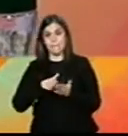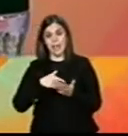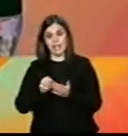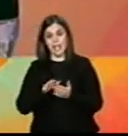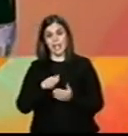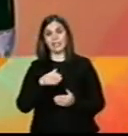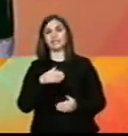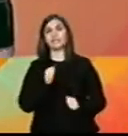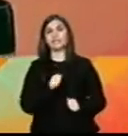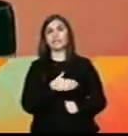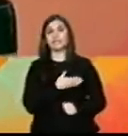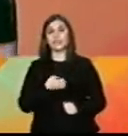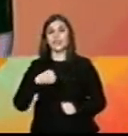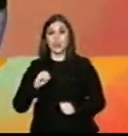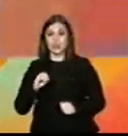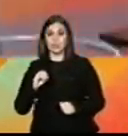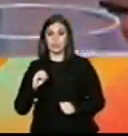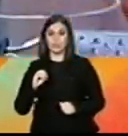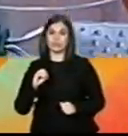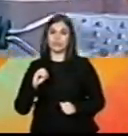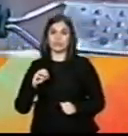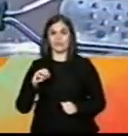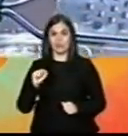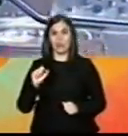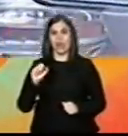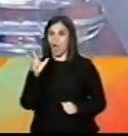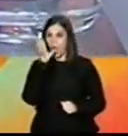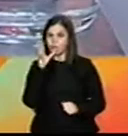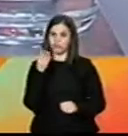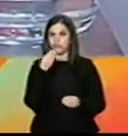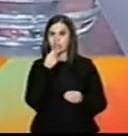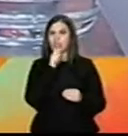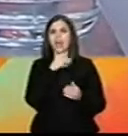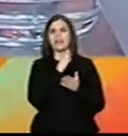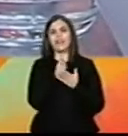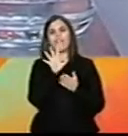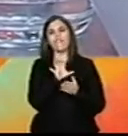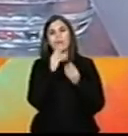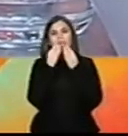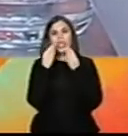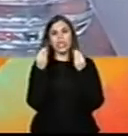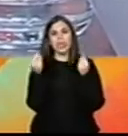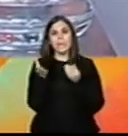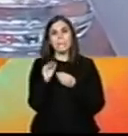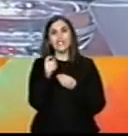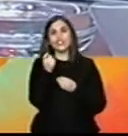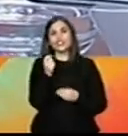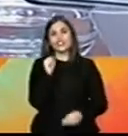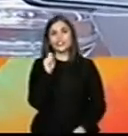para diluir mais ou menos metade, ok? Sim. E mais um bocadinho de gengibre, eu